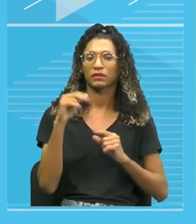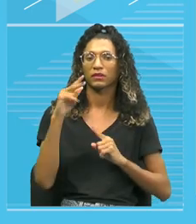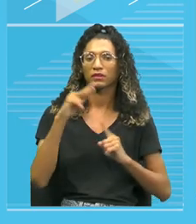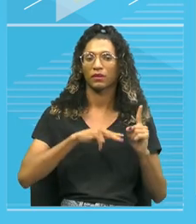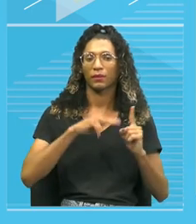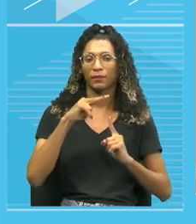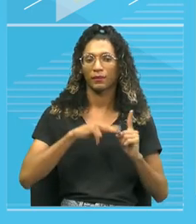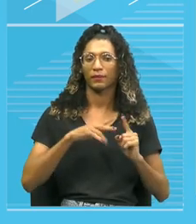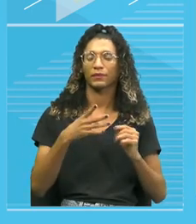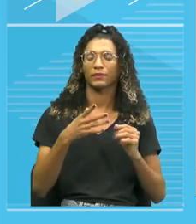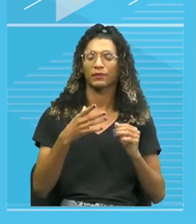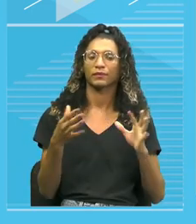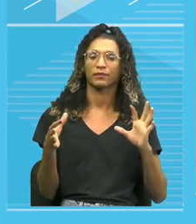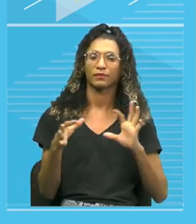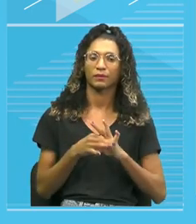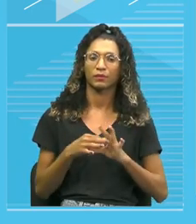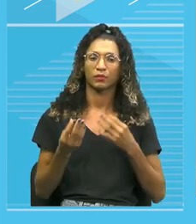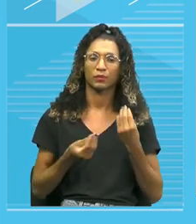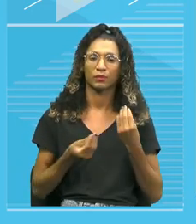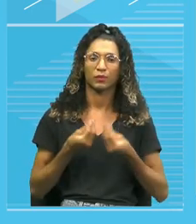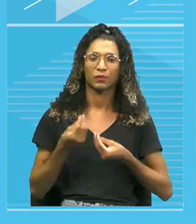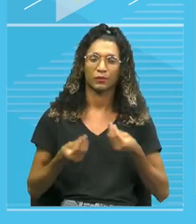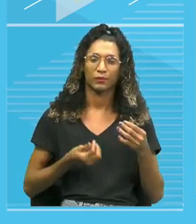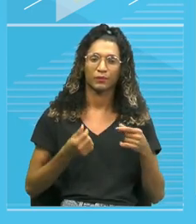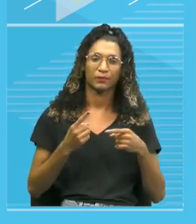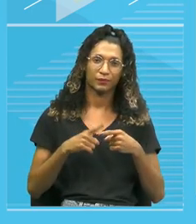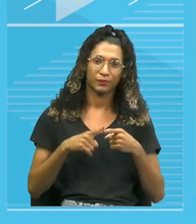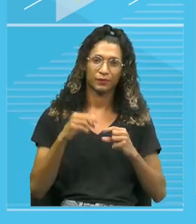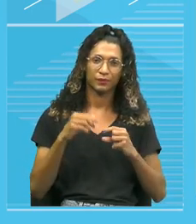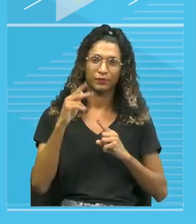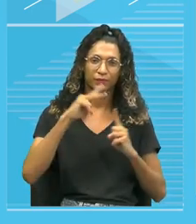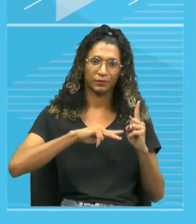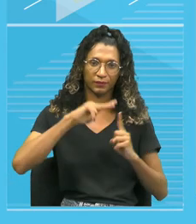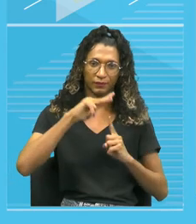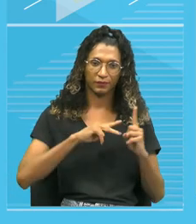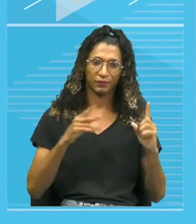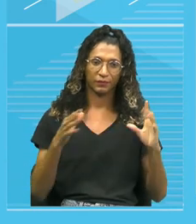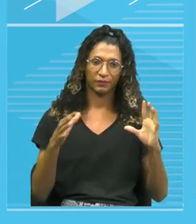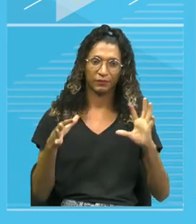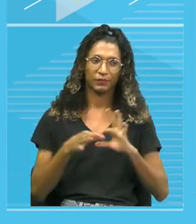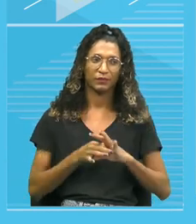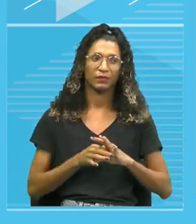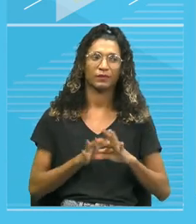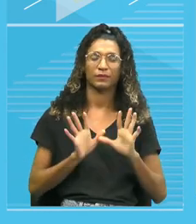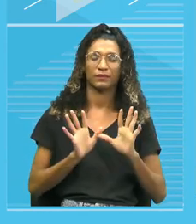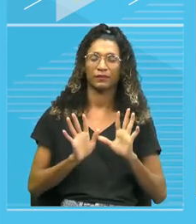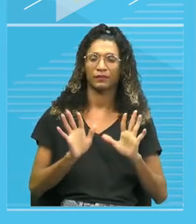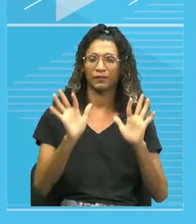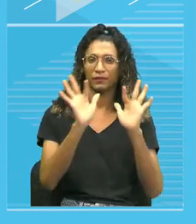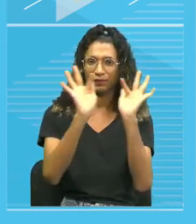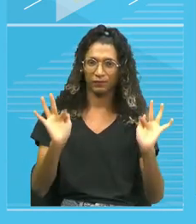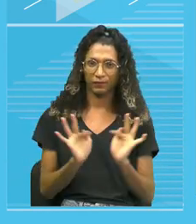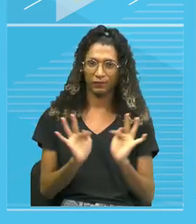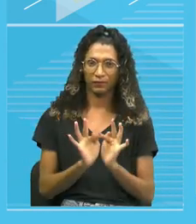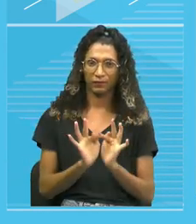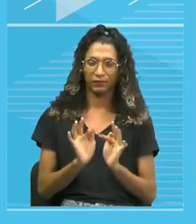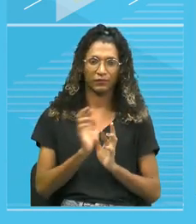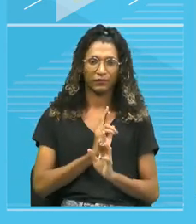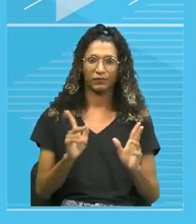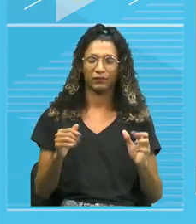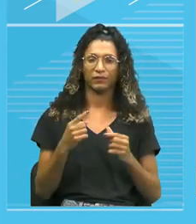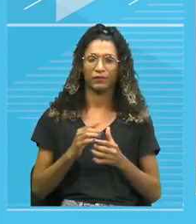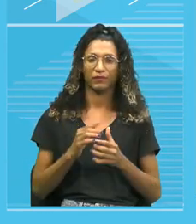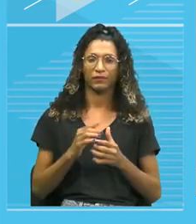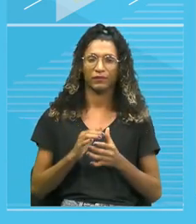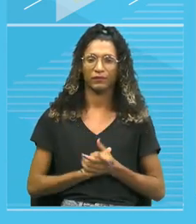são tanto que na entalpia de ligação a fórmula a gente trabalha um pouco diferente nós